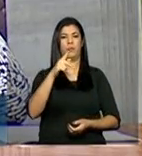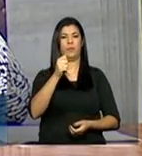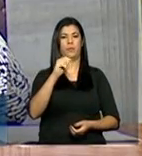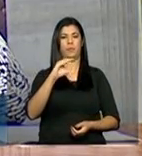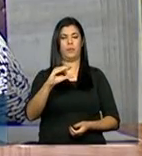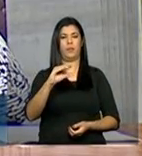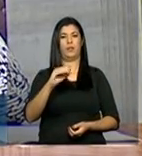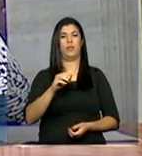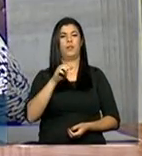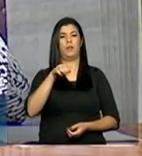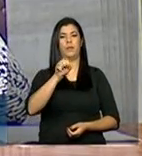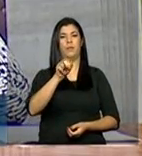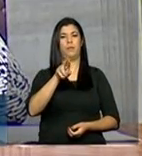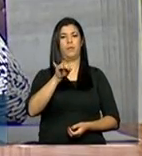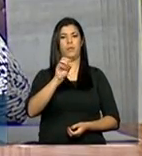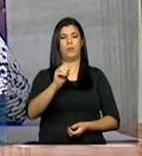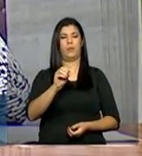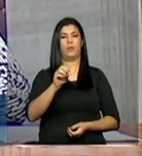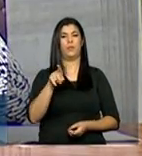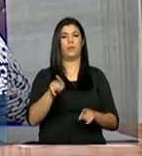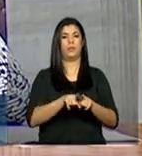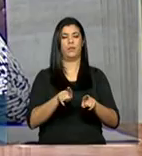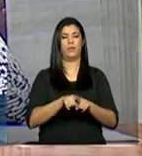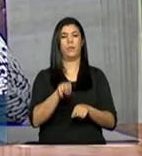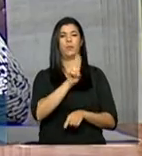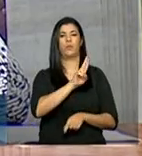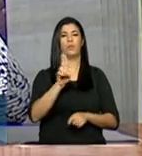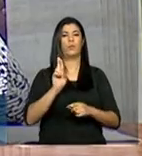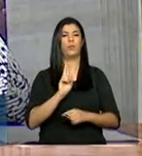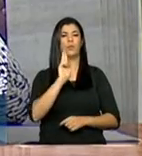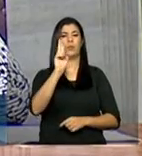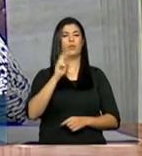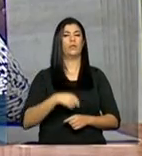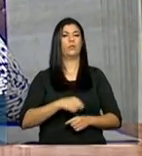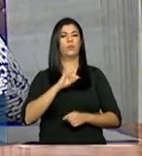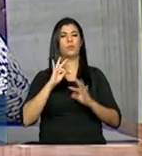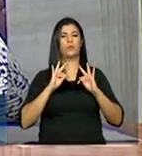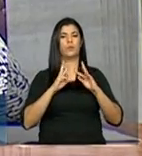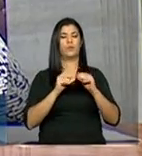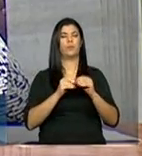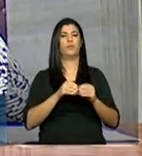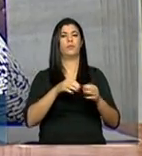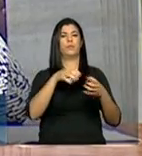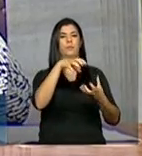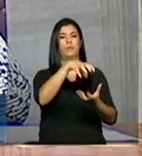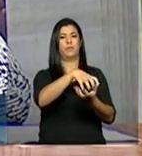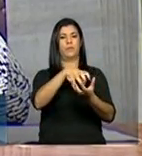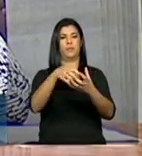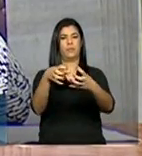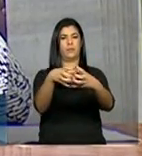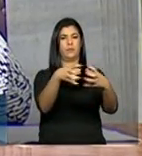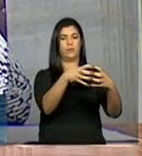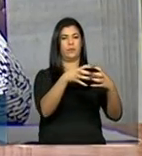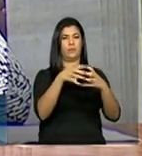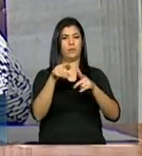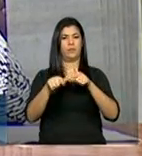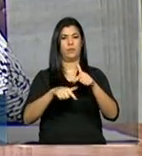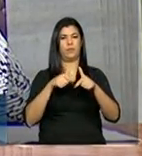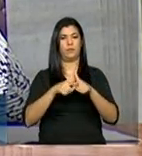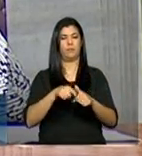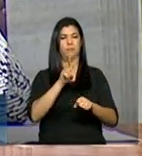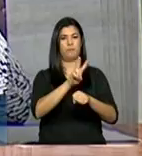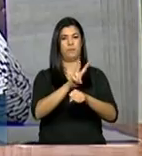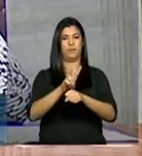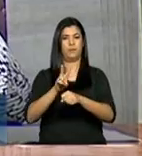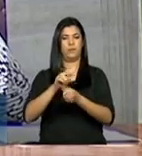Maurício Muniz, em nome do qual eu quero cumprimentar todas as equipes responsáveis pela execução e monitoramento do PAC, os